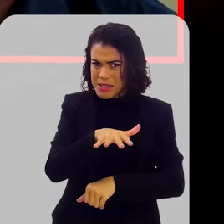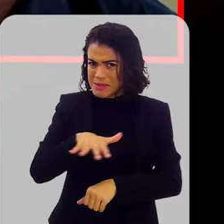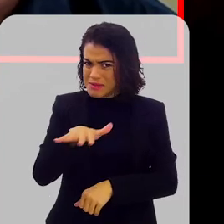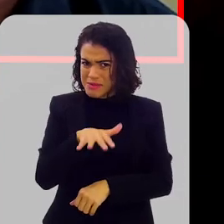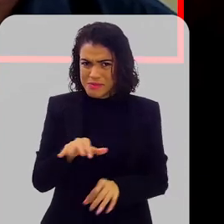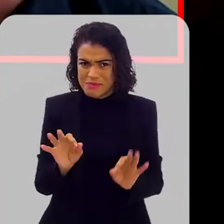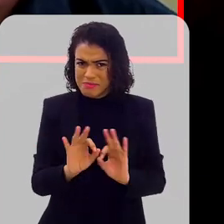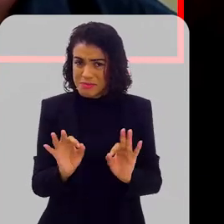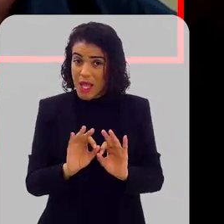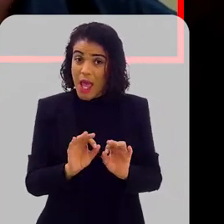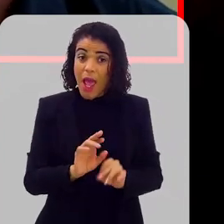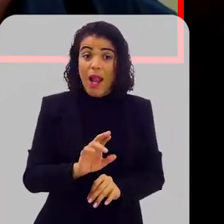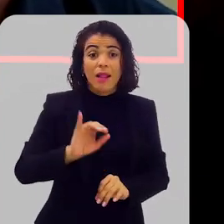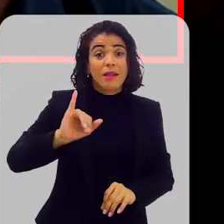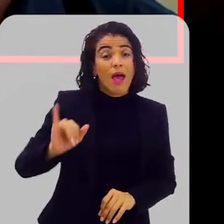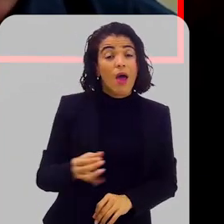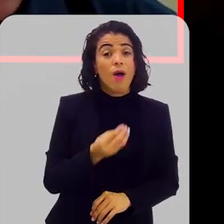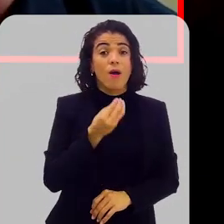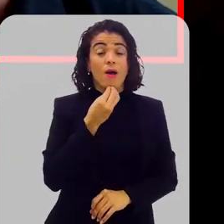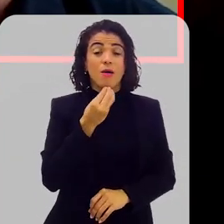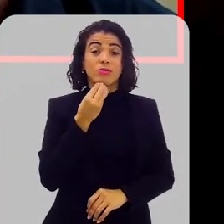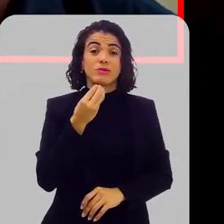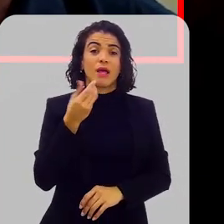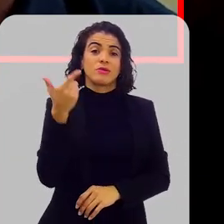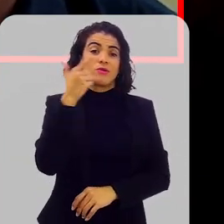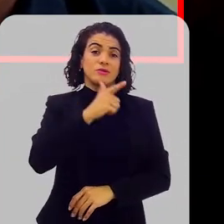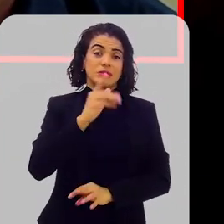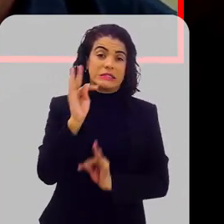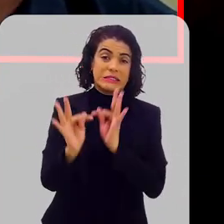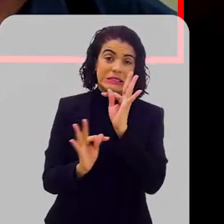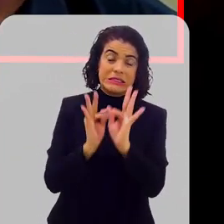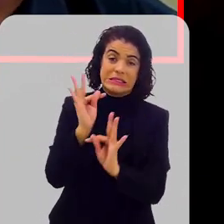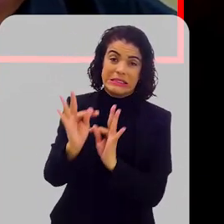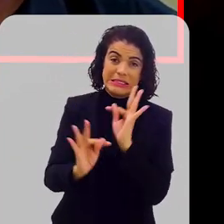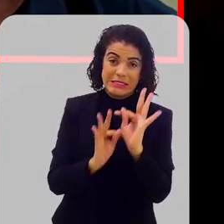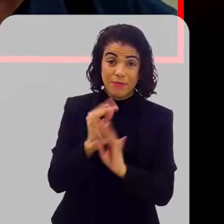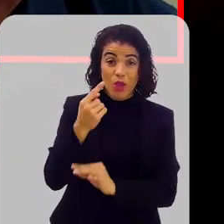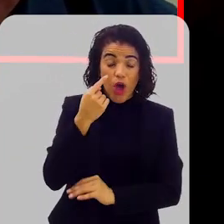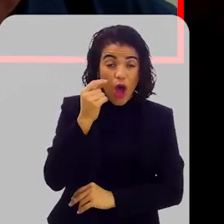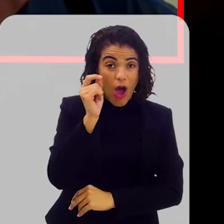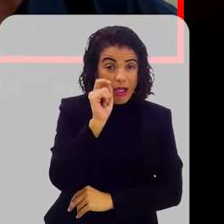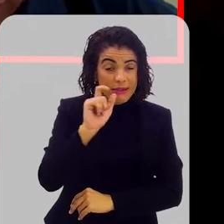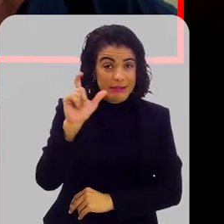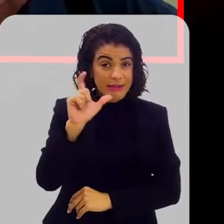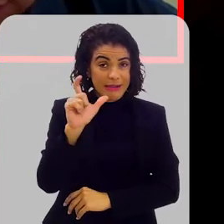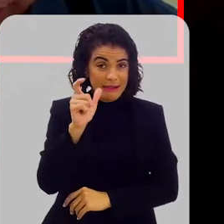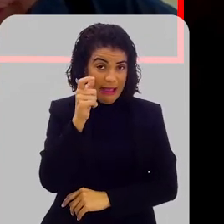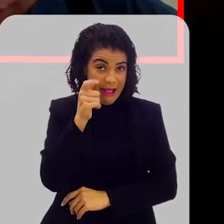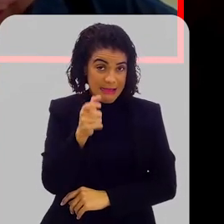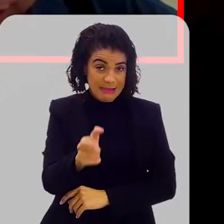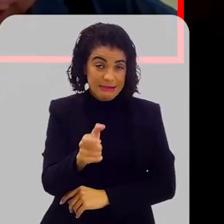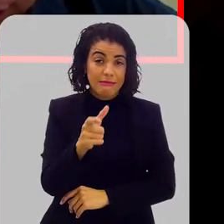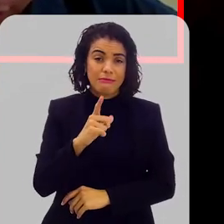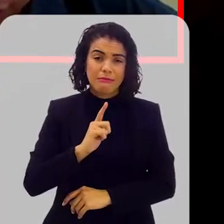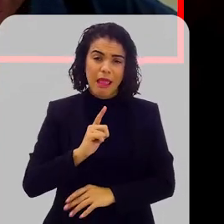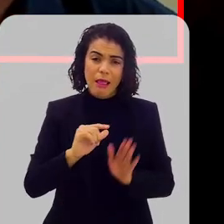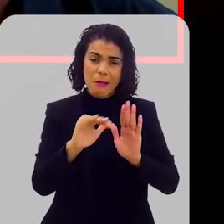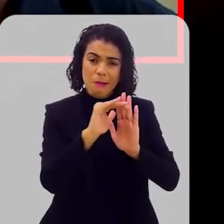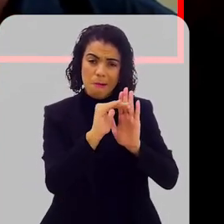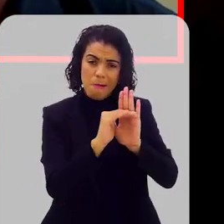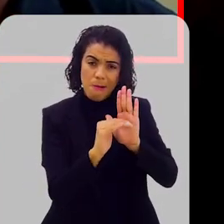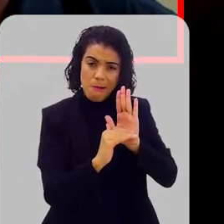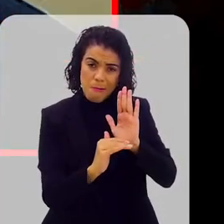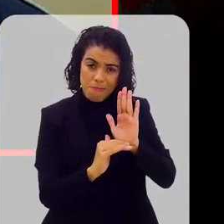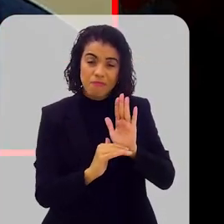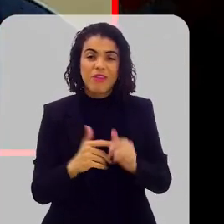vai piorar a sua situação. Ela vai te dar a oportunidade de ser tratado. É diferente. Você quer ver uma coisa interessante? A gente tem um